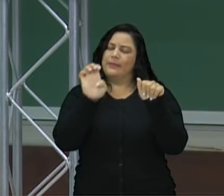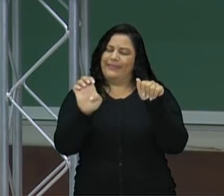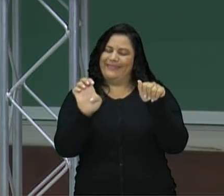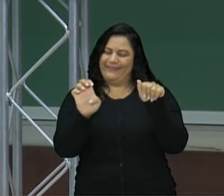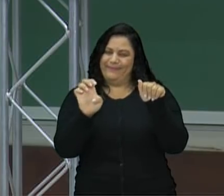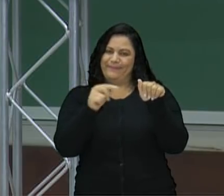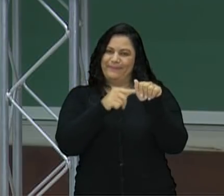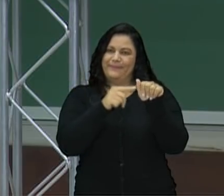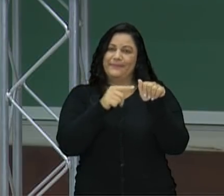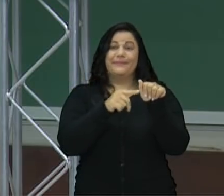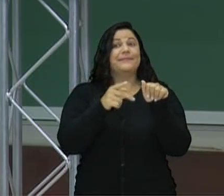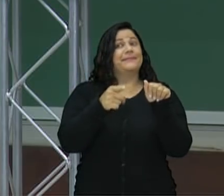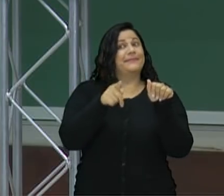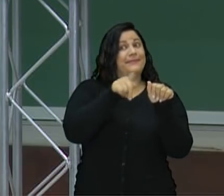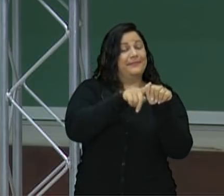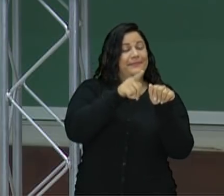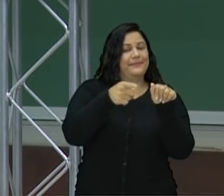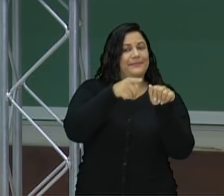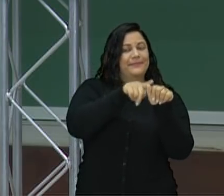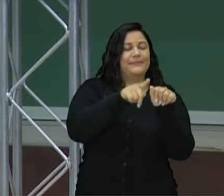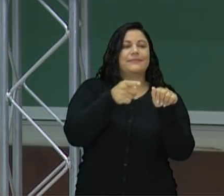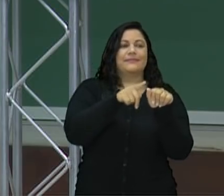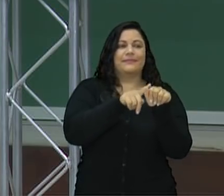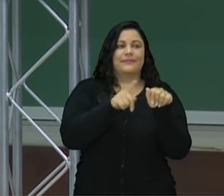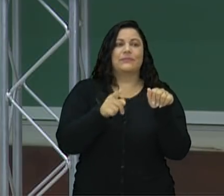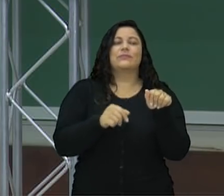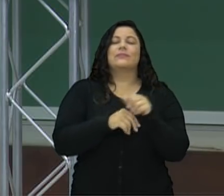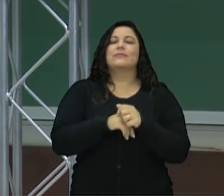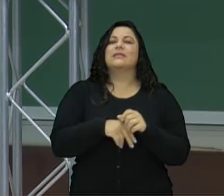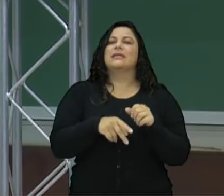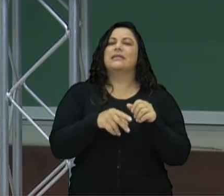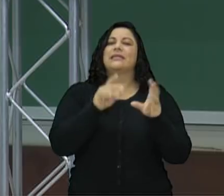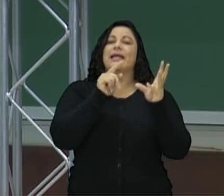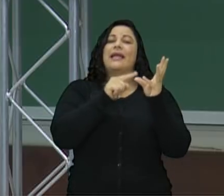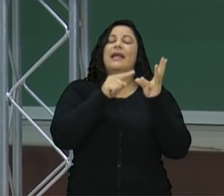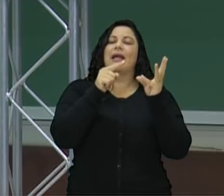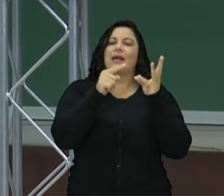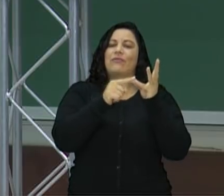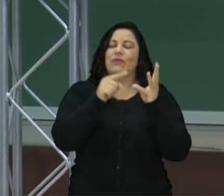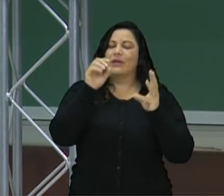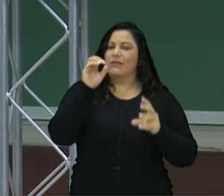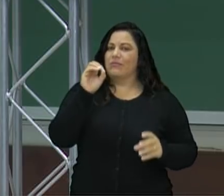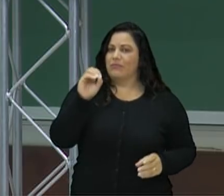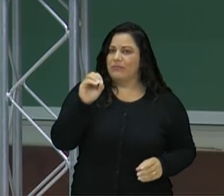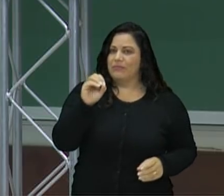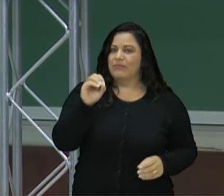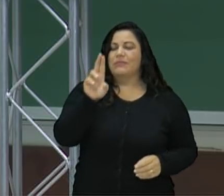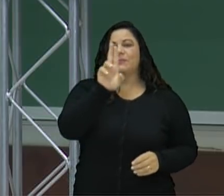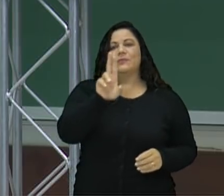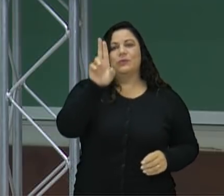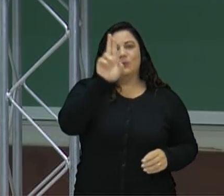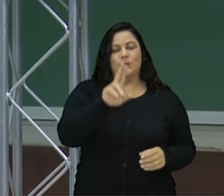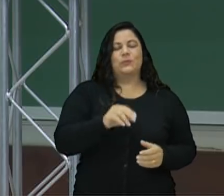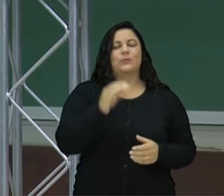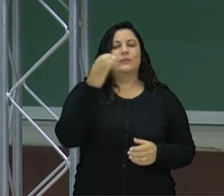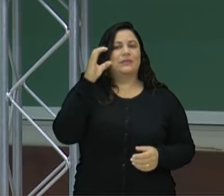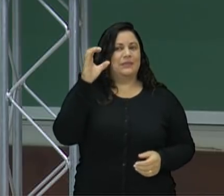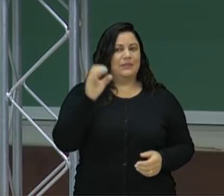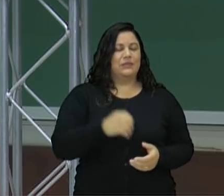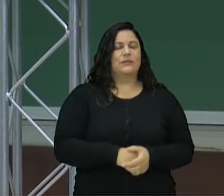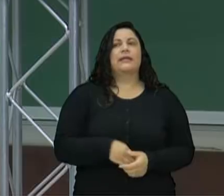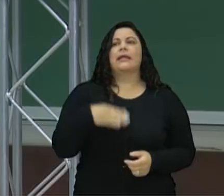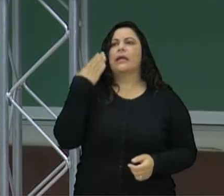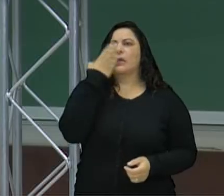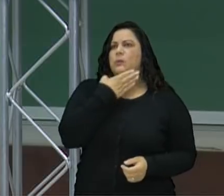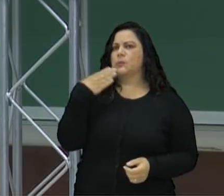som S, né, que seria similar ao S, a gente tem a vogal O, então eu uso C cedilha. Né? Açúcar, por exemplo, açúcar também usa